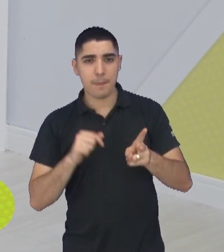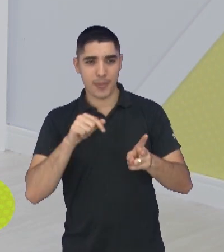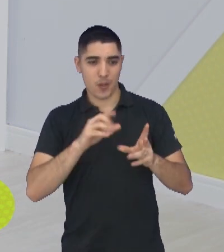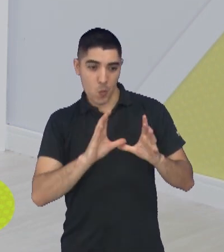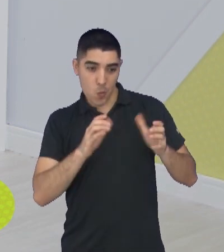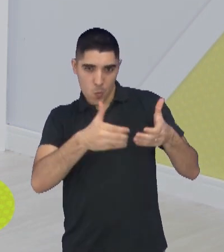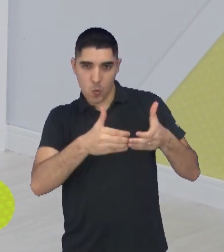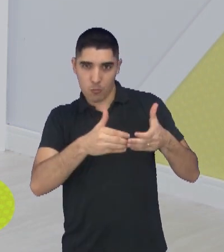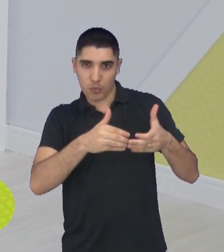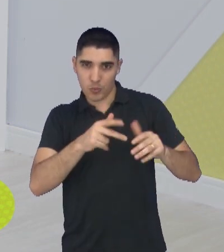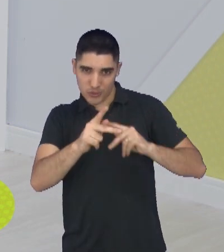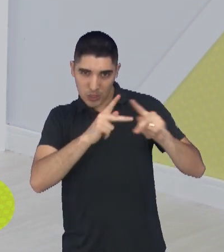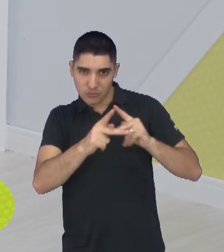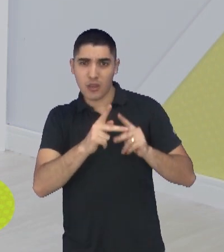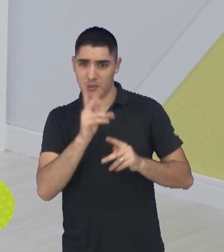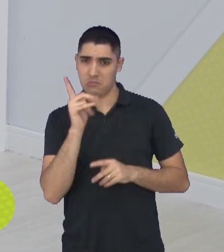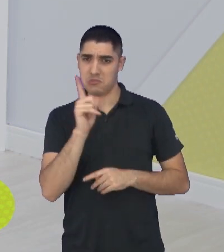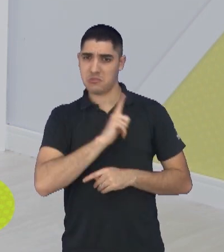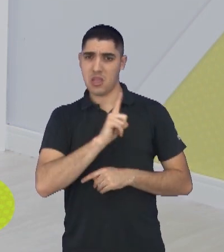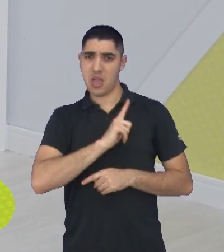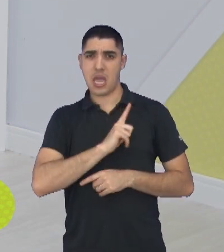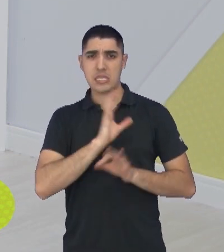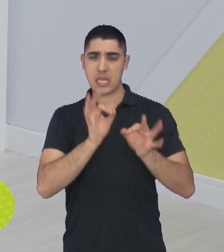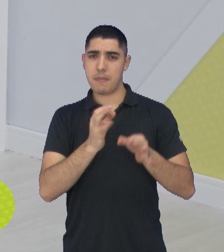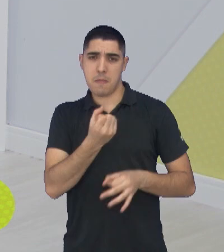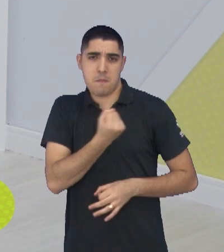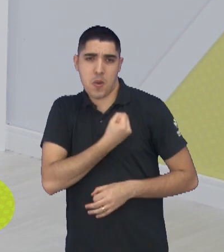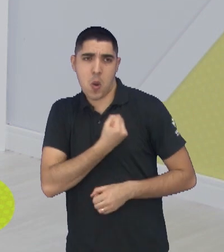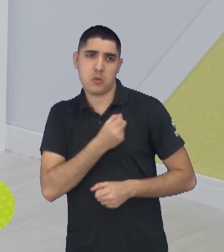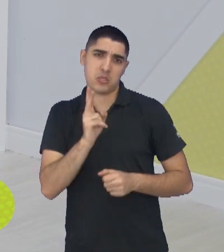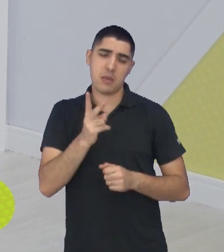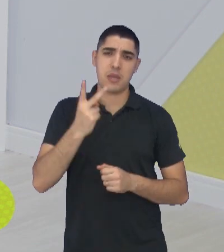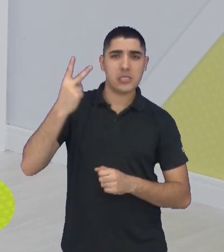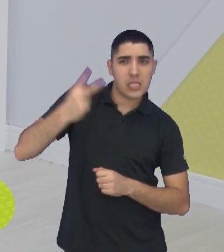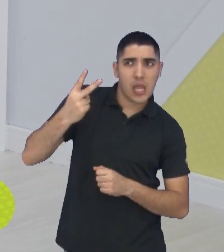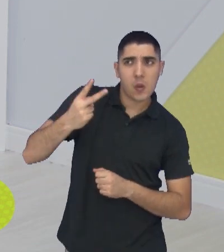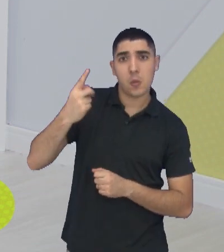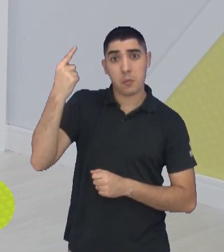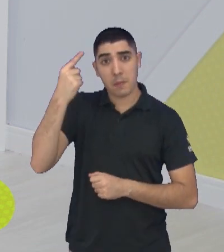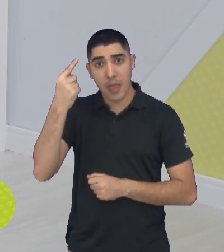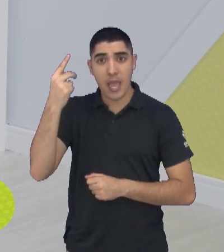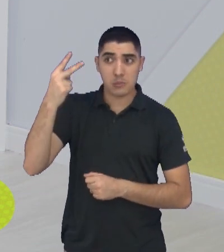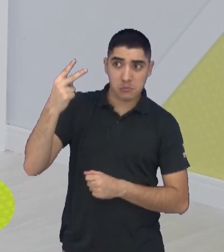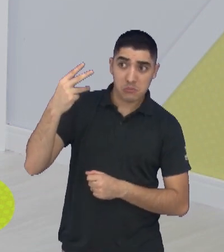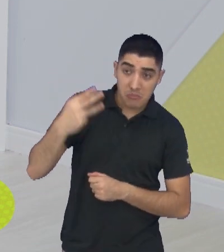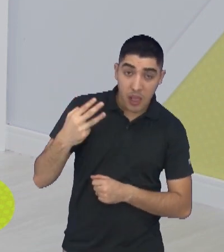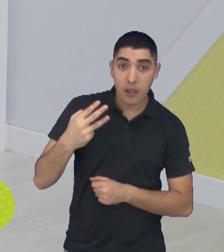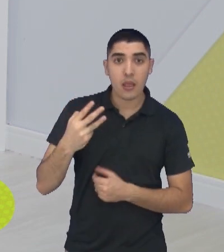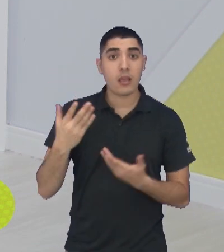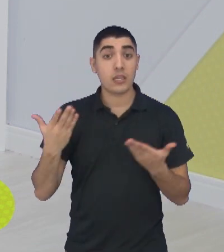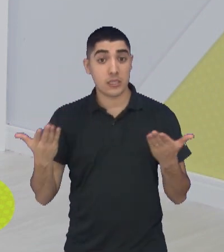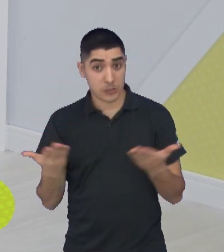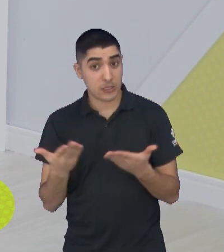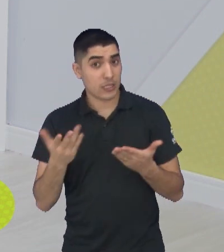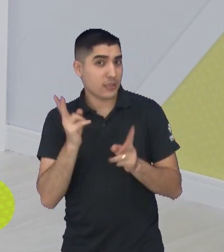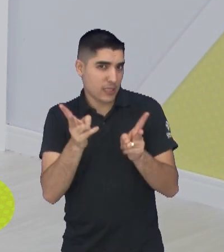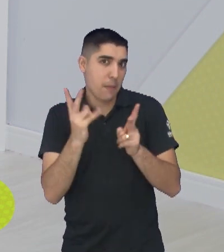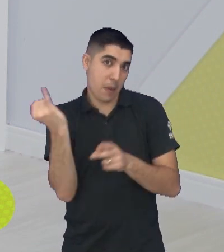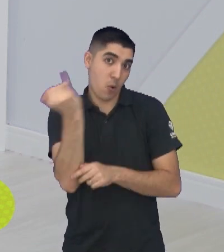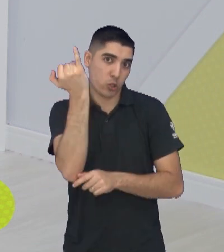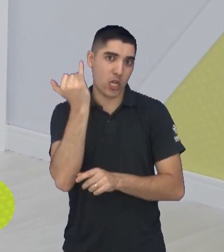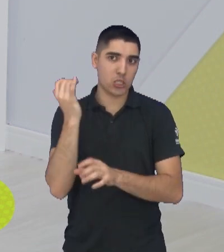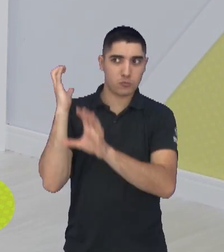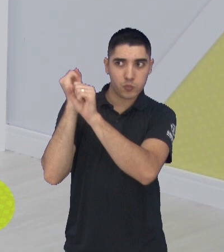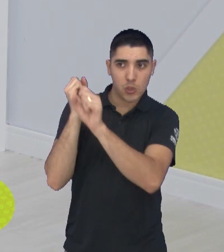todo já conta com pelo menos ali alguns pontinhos. Vice-campeão, entre os 3 primeiros, conta com essa pontuação, porque a gente sabe que é tudo muito